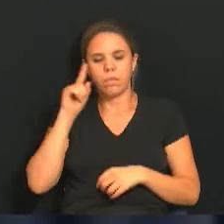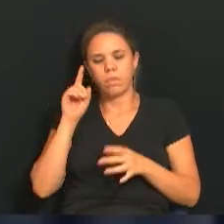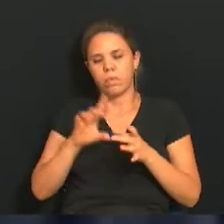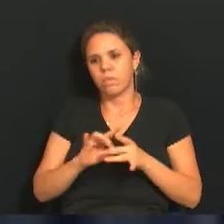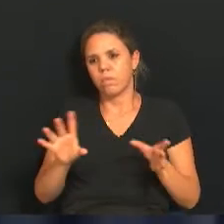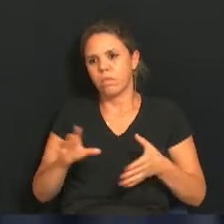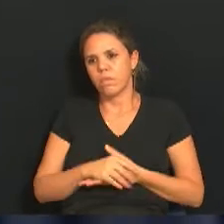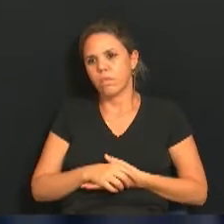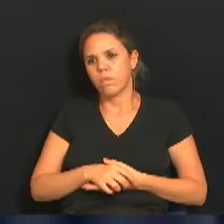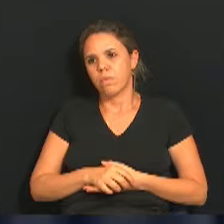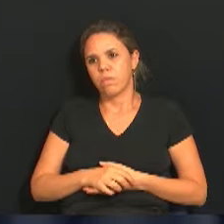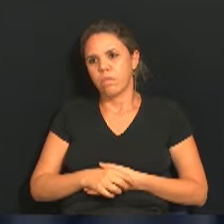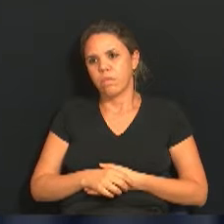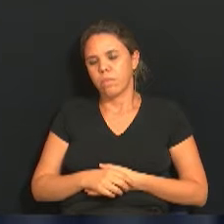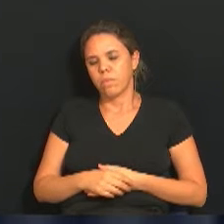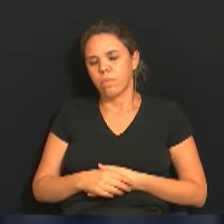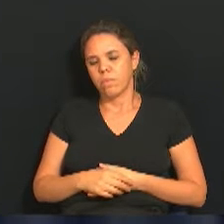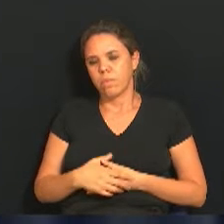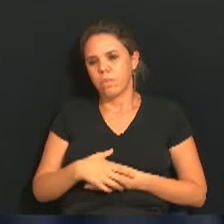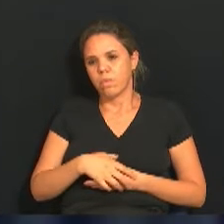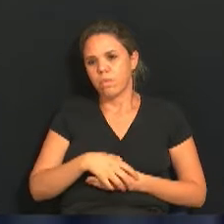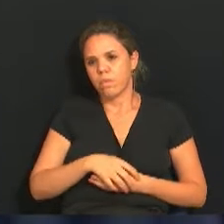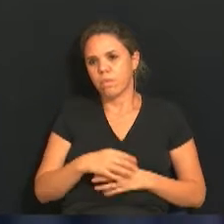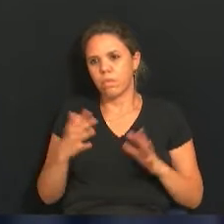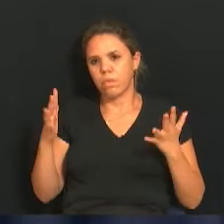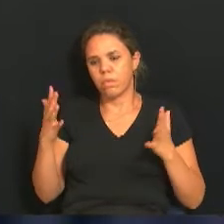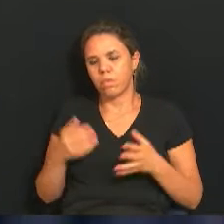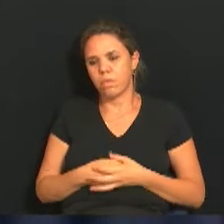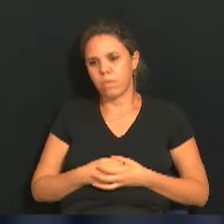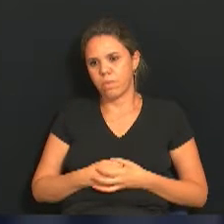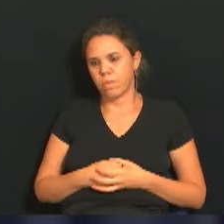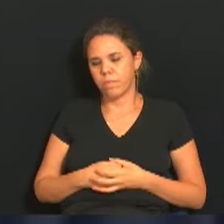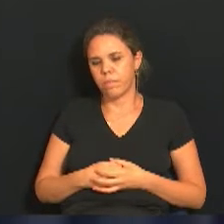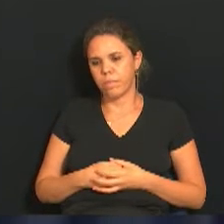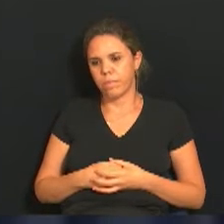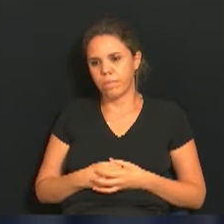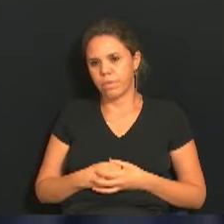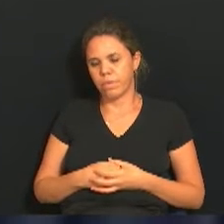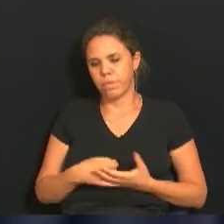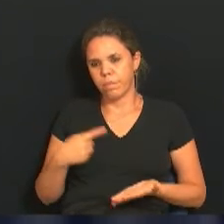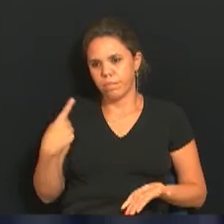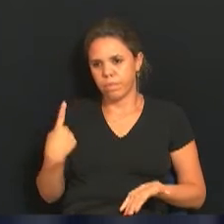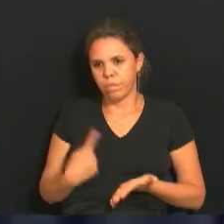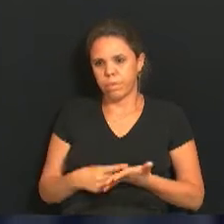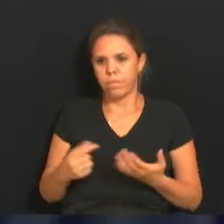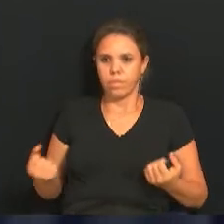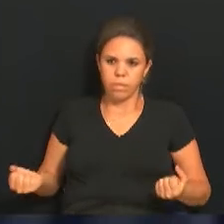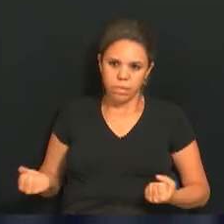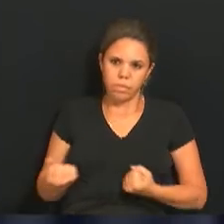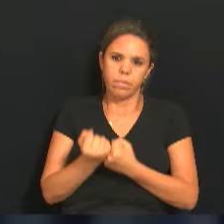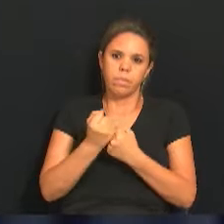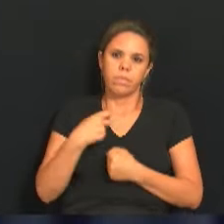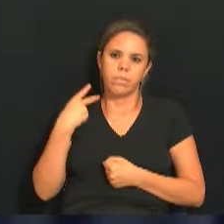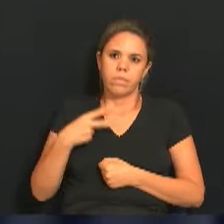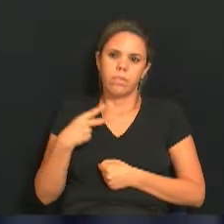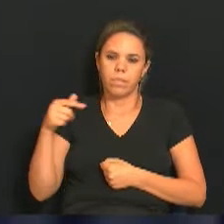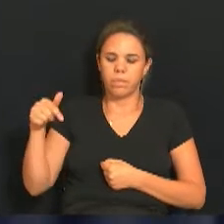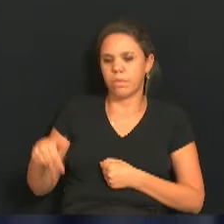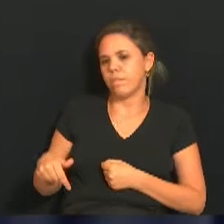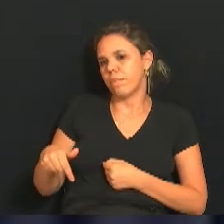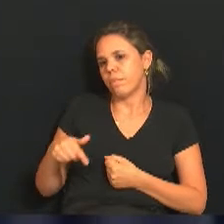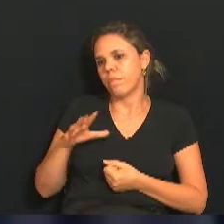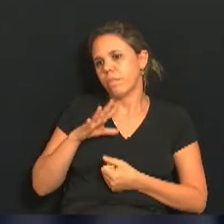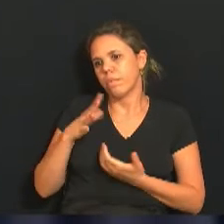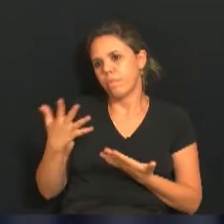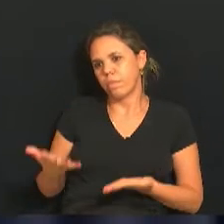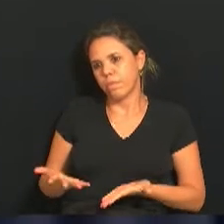vontade. Mas eu parabenizo você mais uma vez, você pode contar comigo como vereador dessa cidade, para a